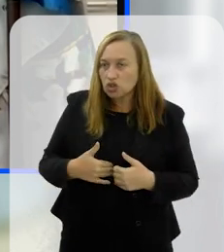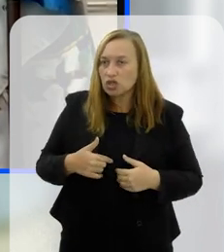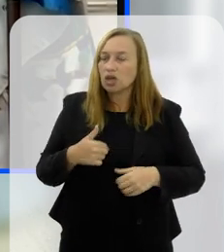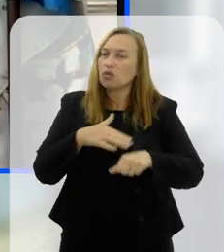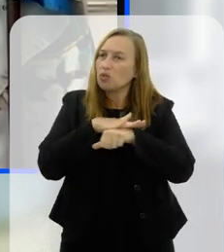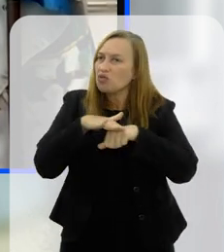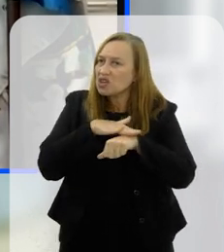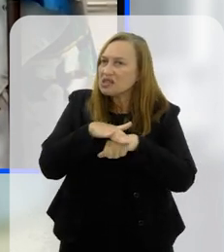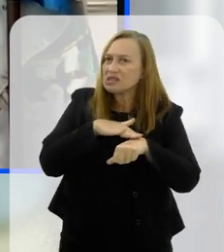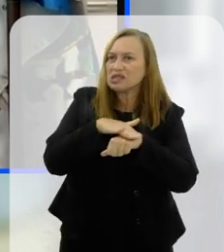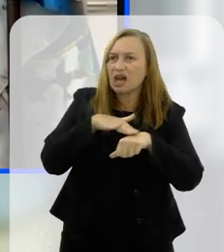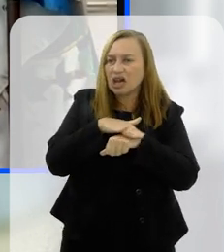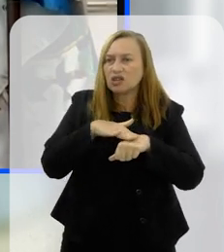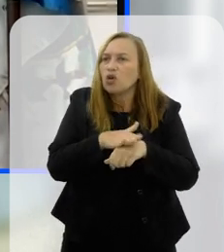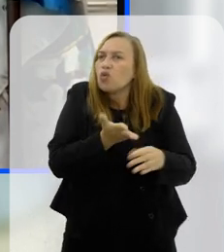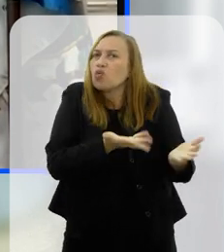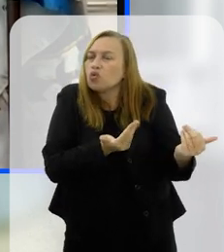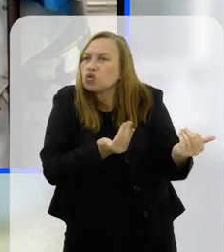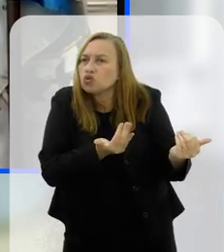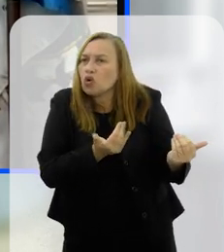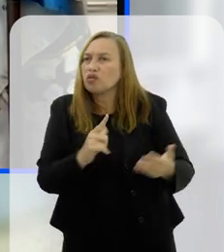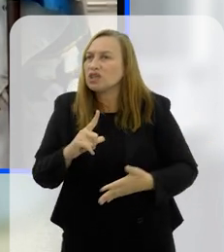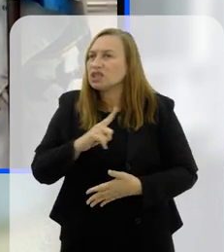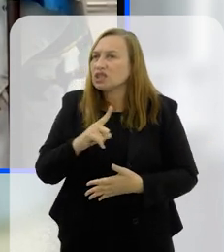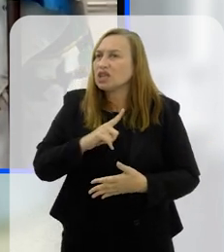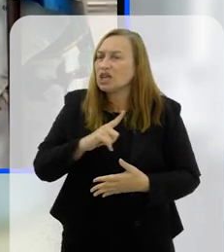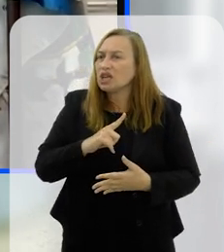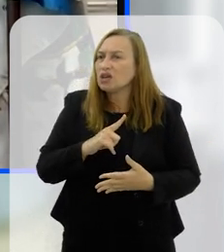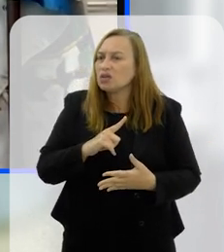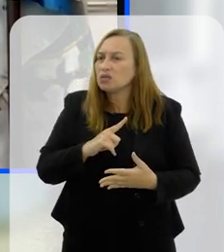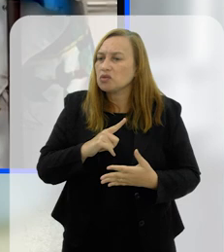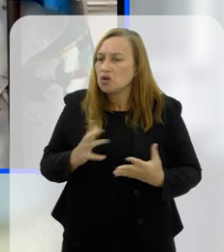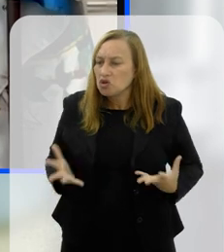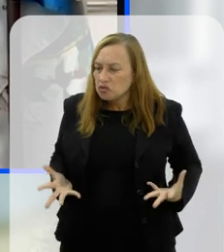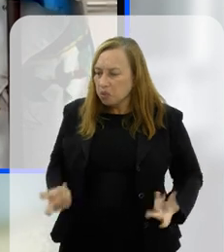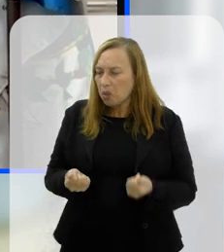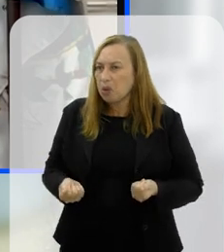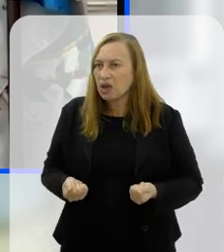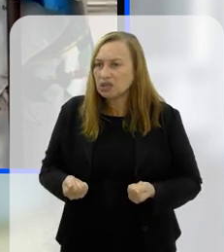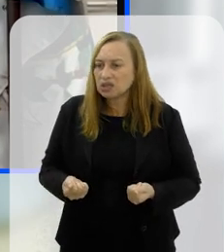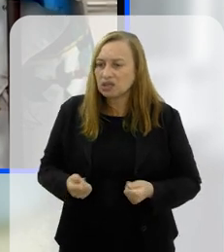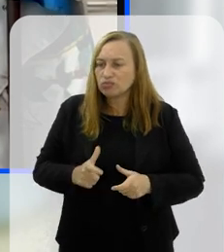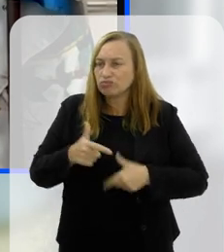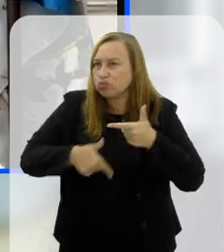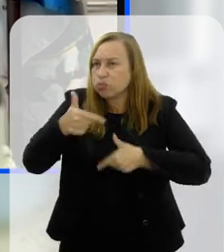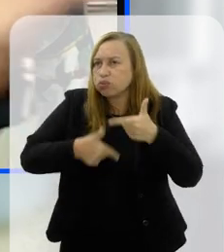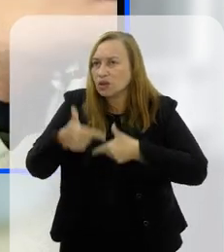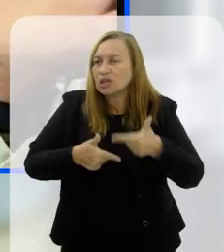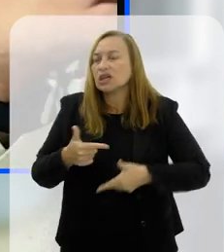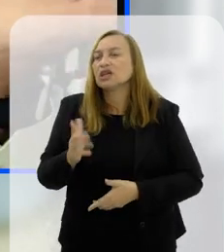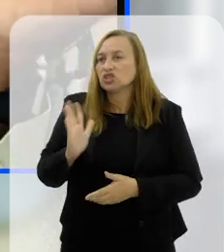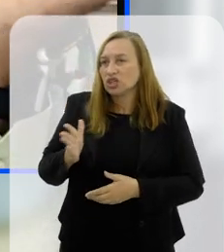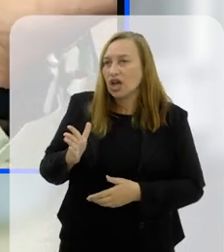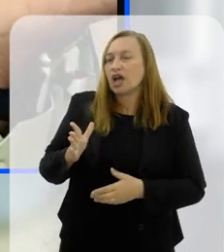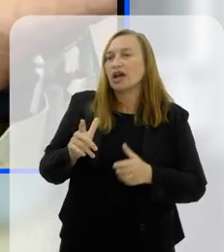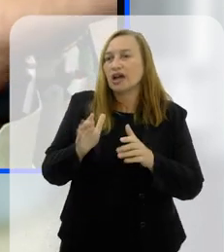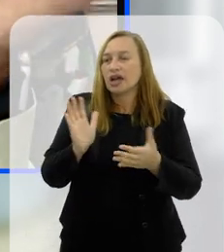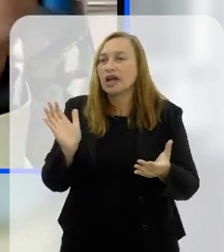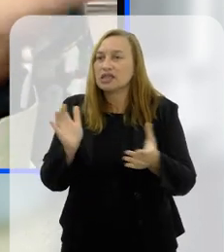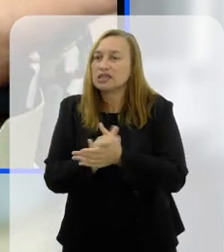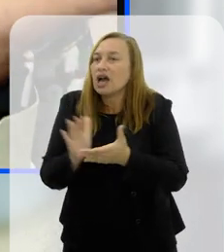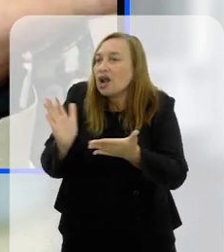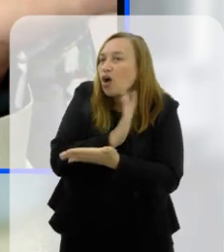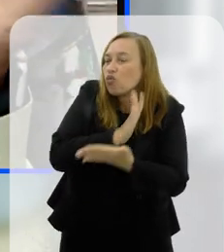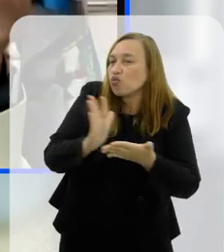aí que eu tenho conversado com com jovens que eles têm uma uma dinâmica muito grande tem alguns que já até cono